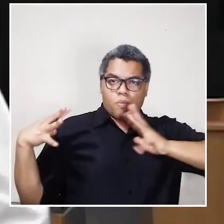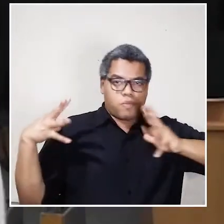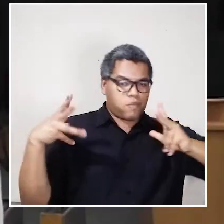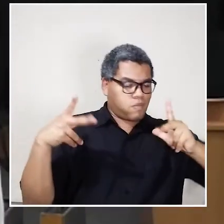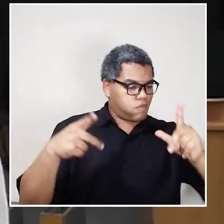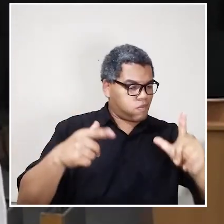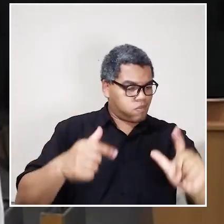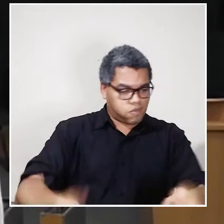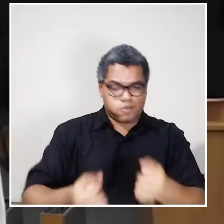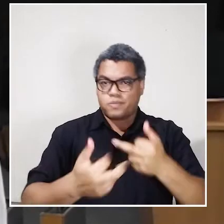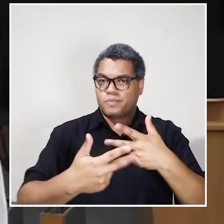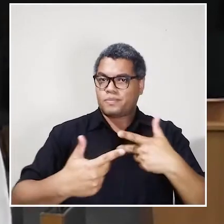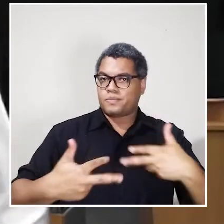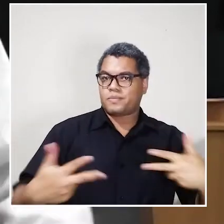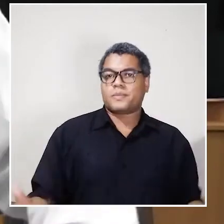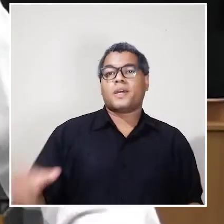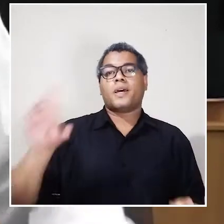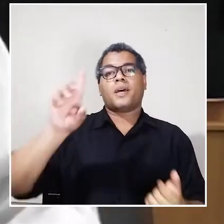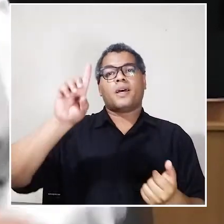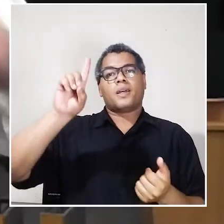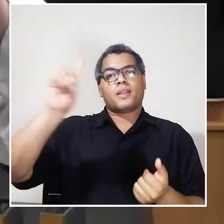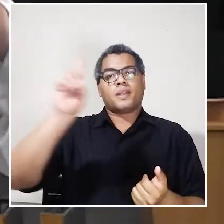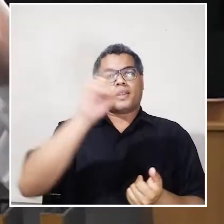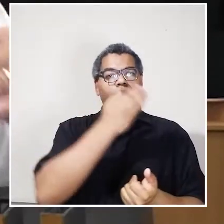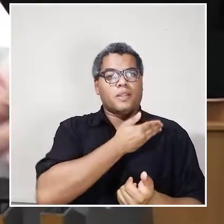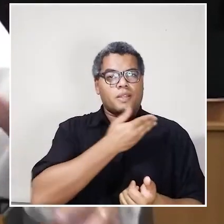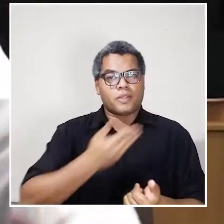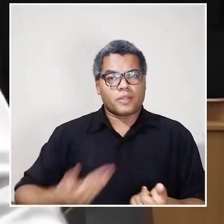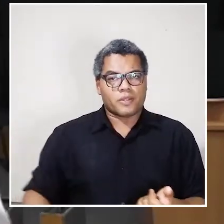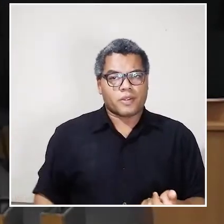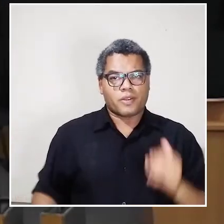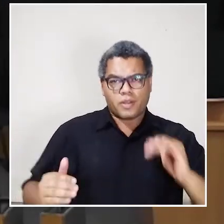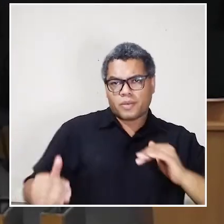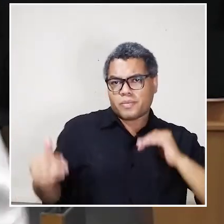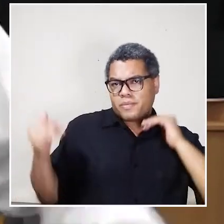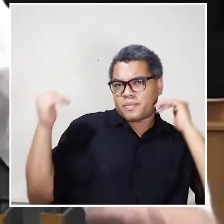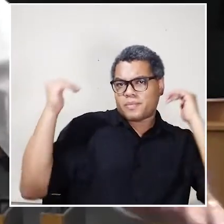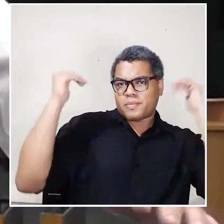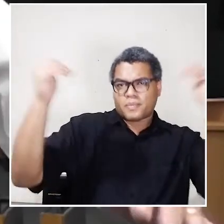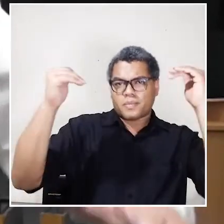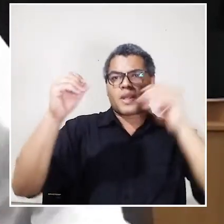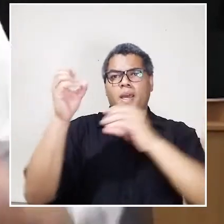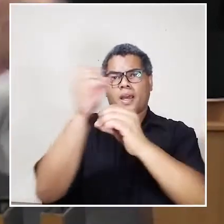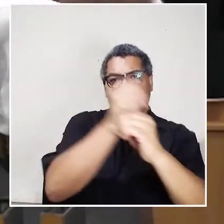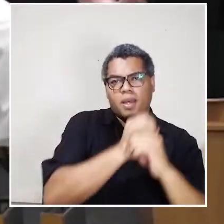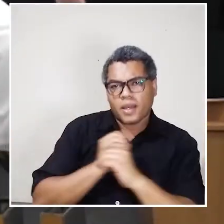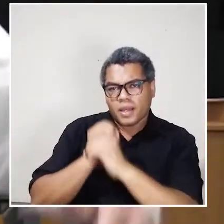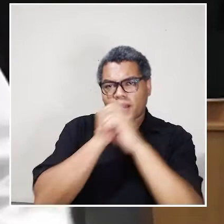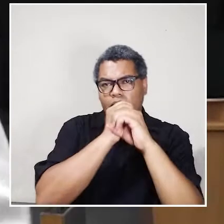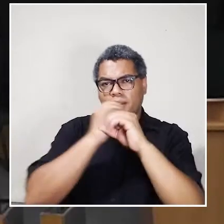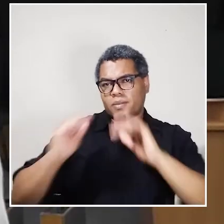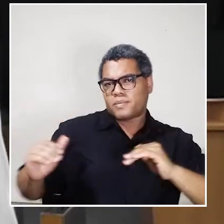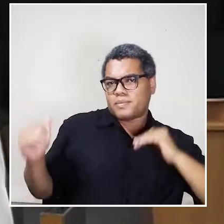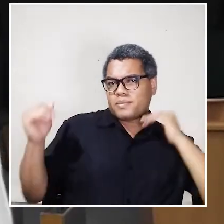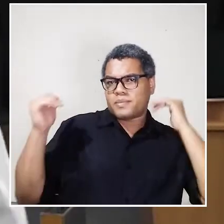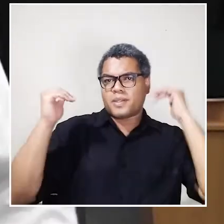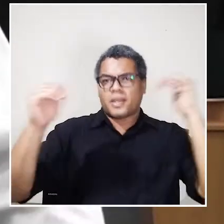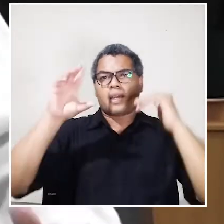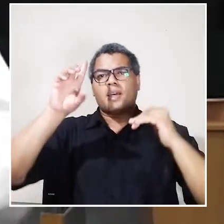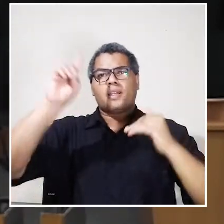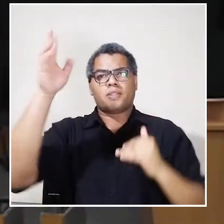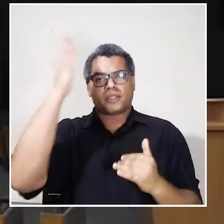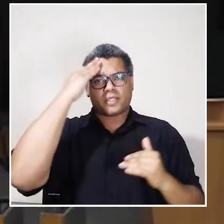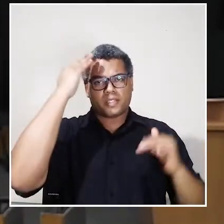as coisas, do Deus que está acima dos governantes, do Deus que está acima da ciência, do Deus